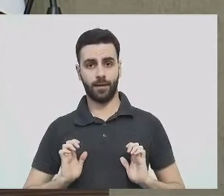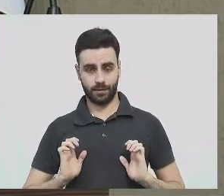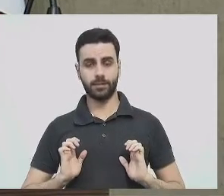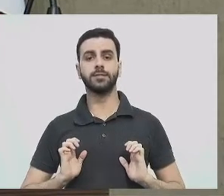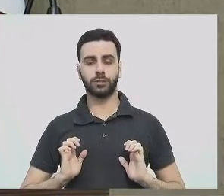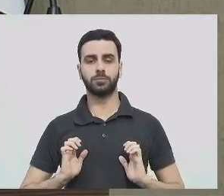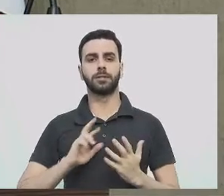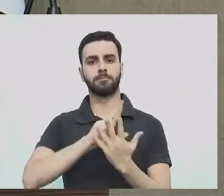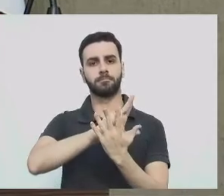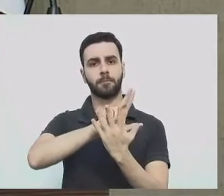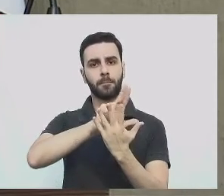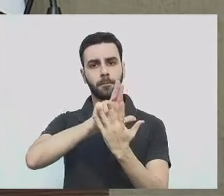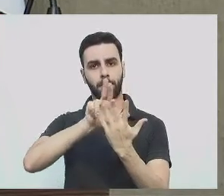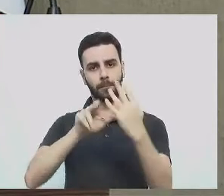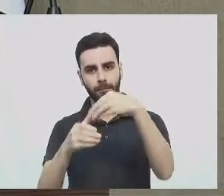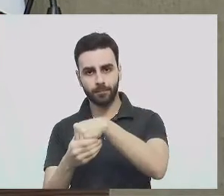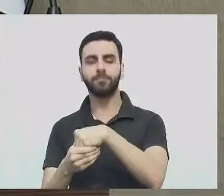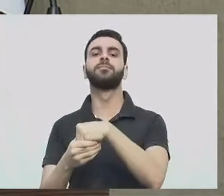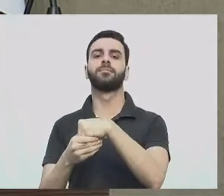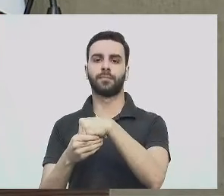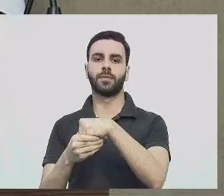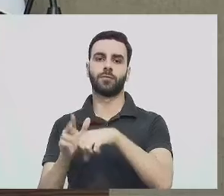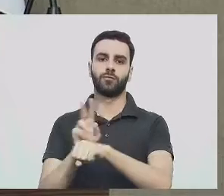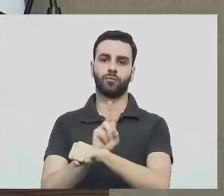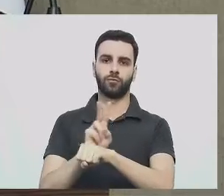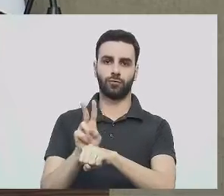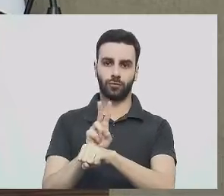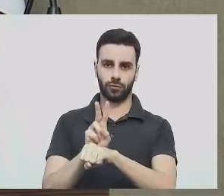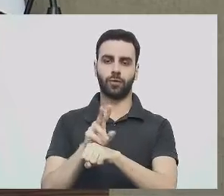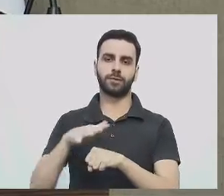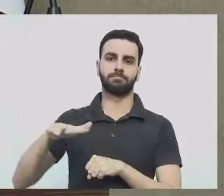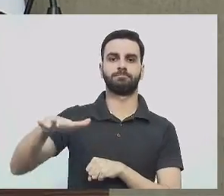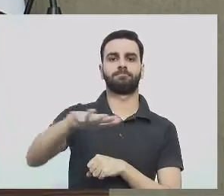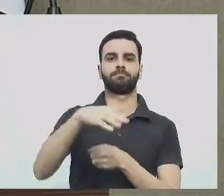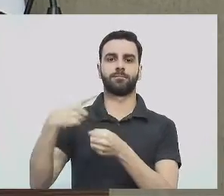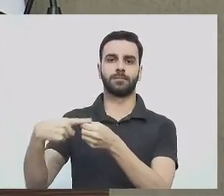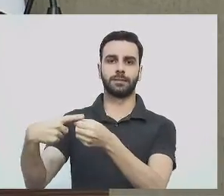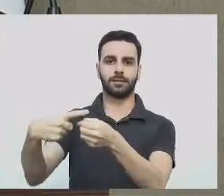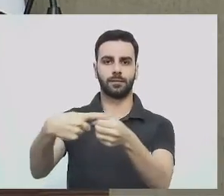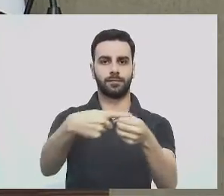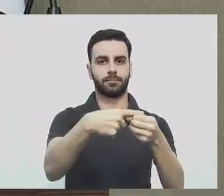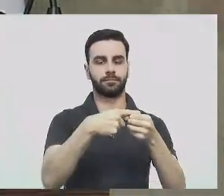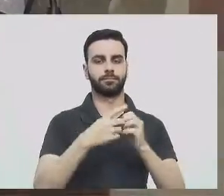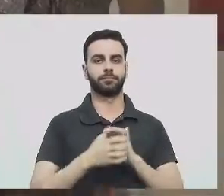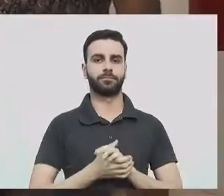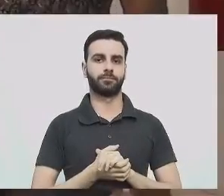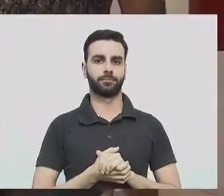e diversidade em prol de Viçosa e região.